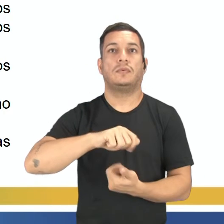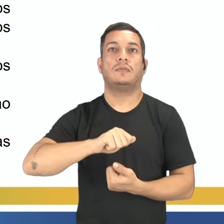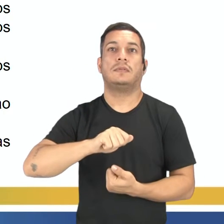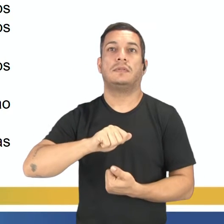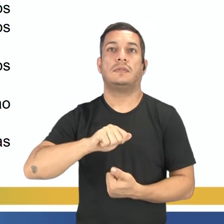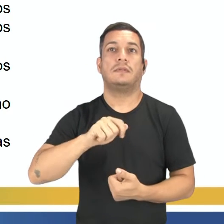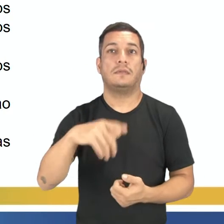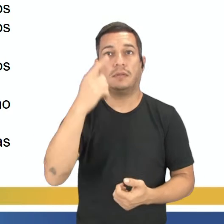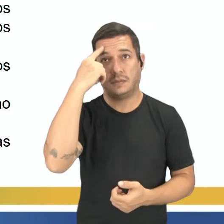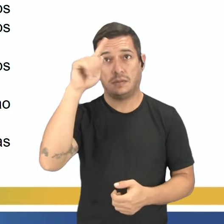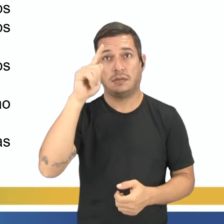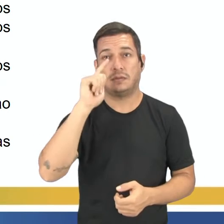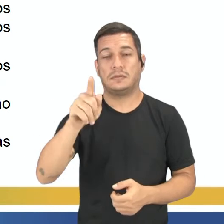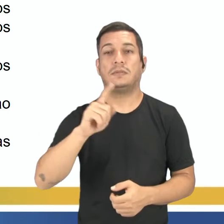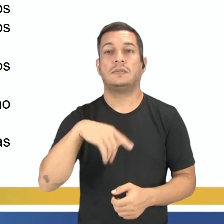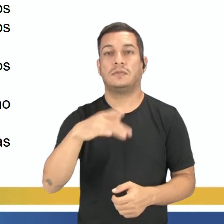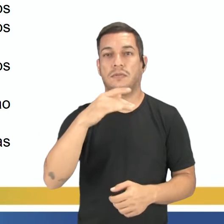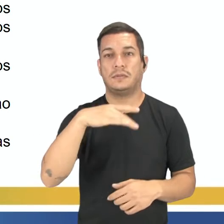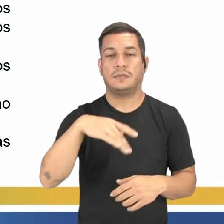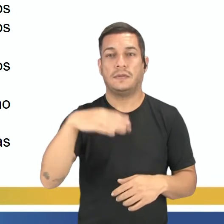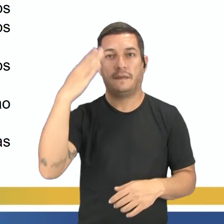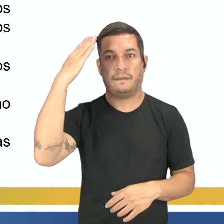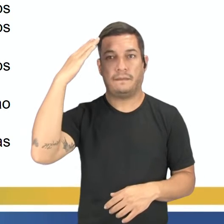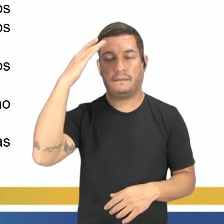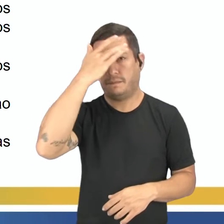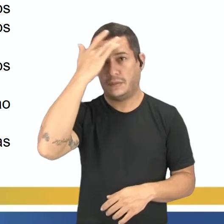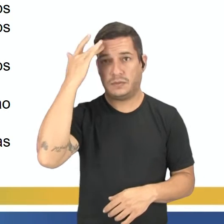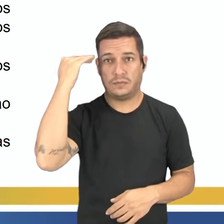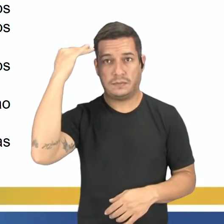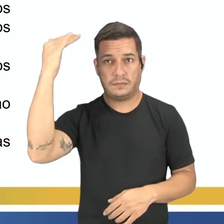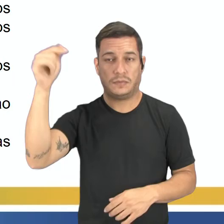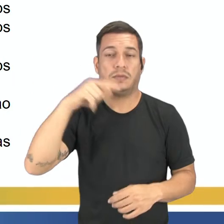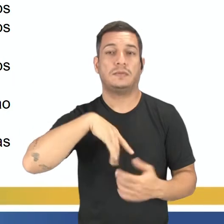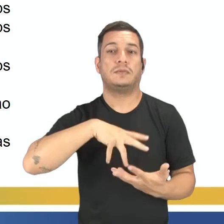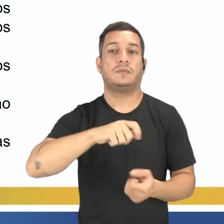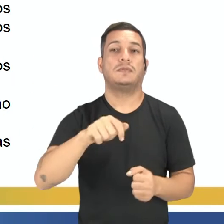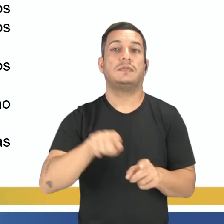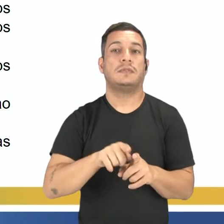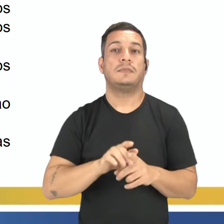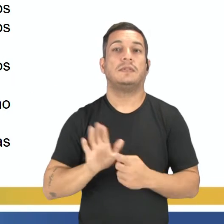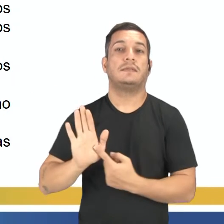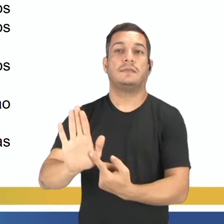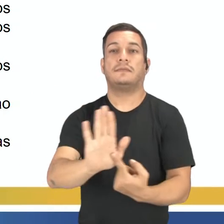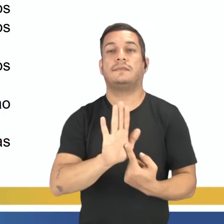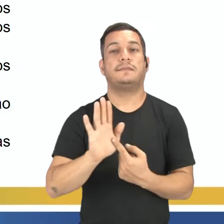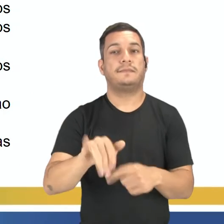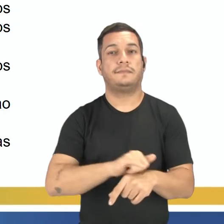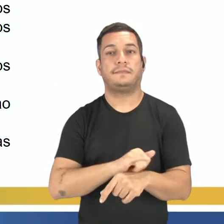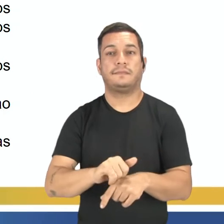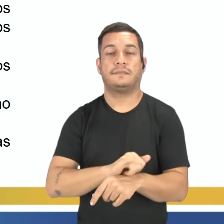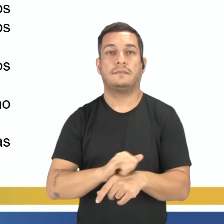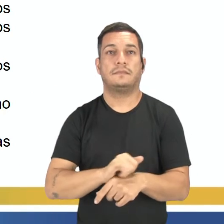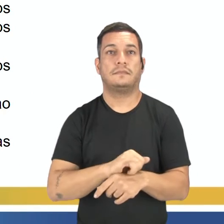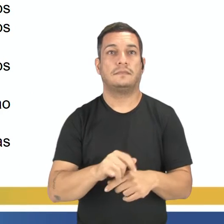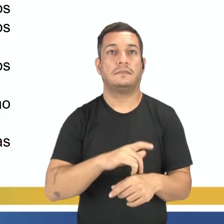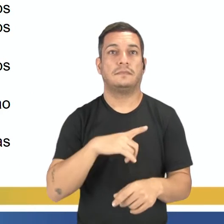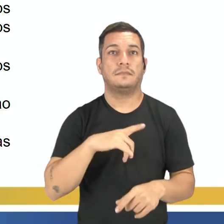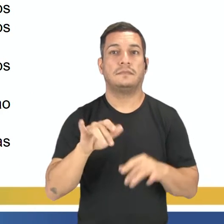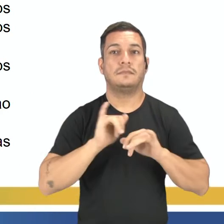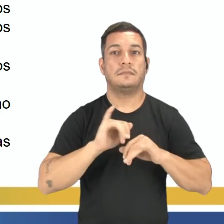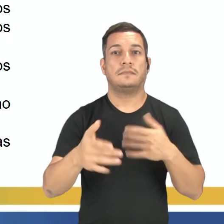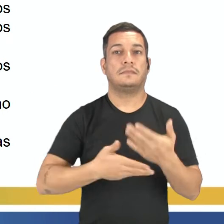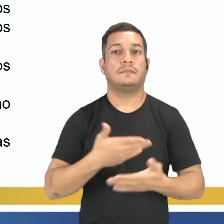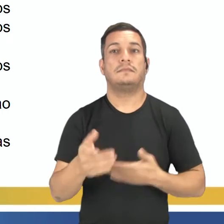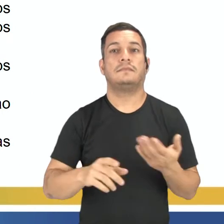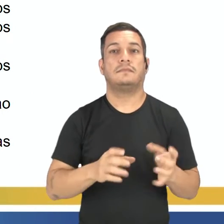globalizada, com a criação de ídolos mundiais e estratégias de marketing, que favorecem e fomentam a produção e comercialização